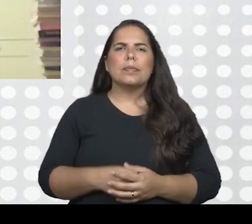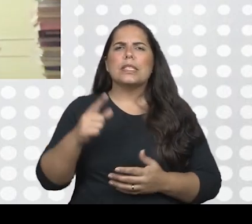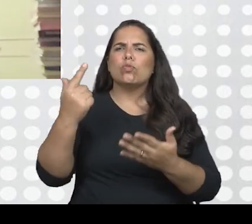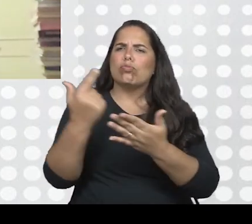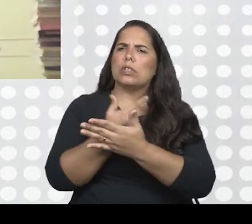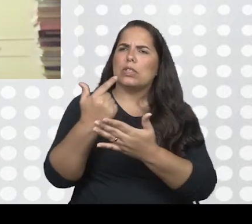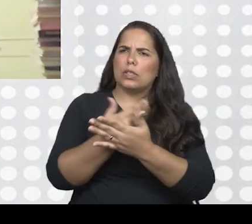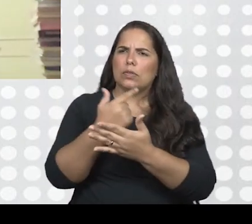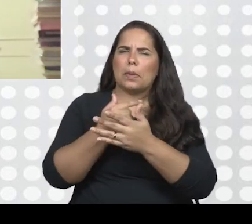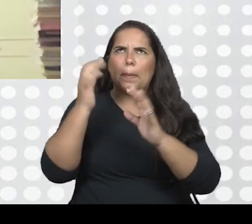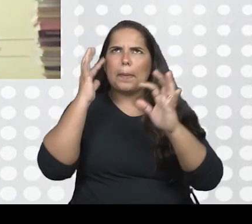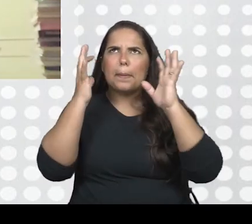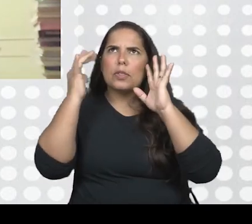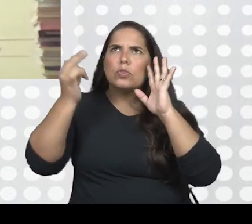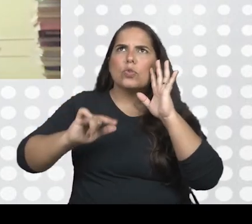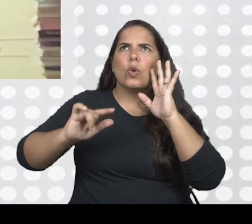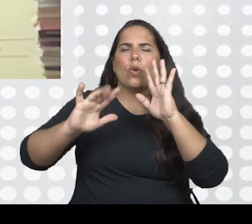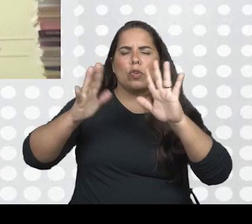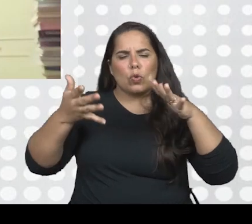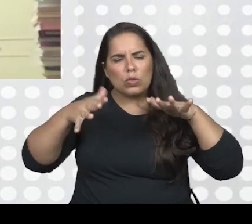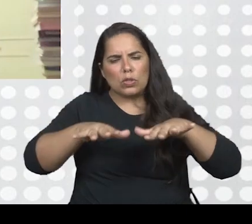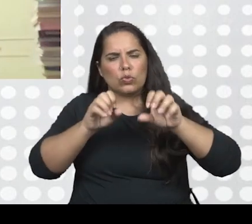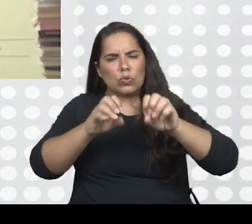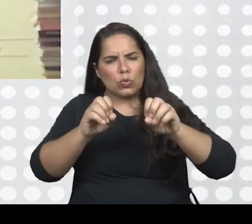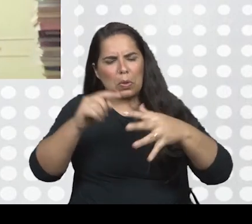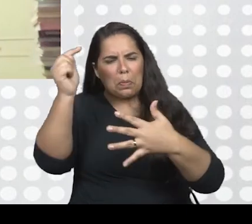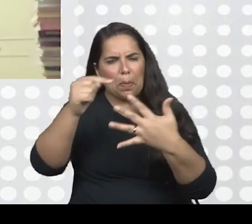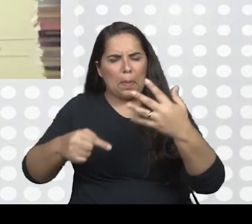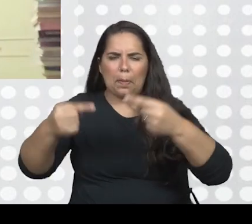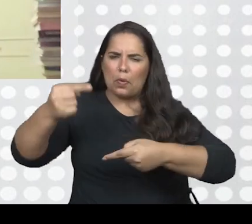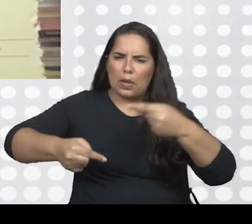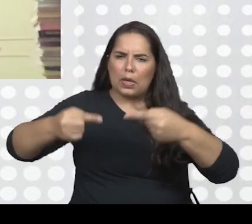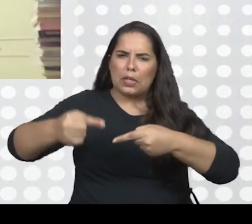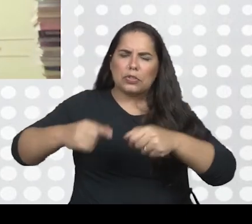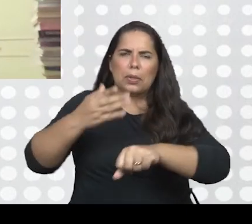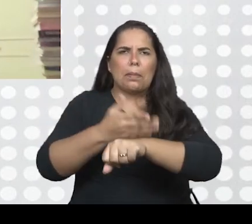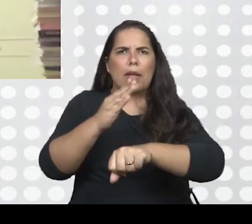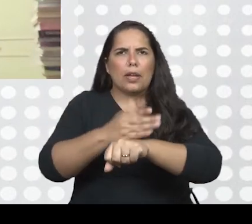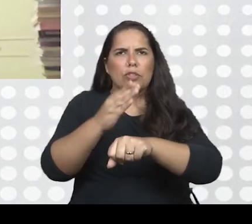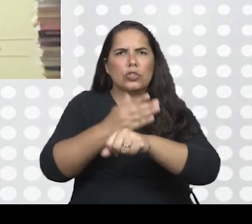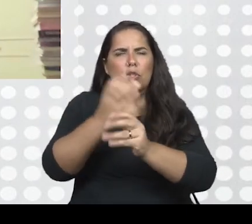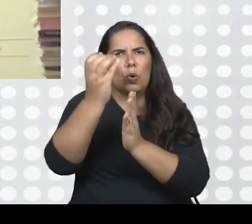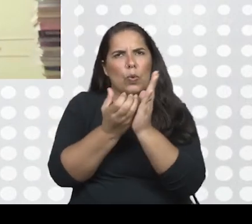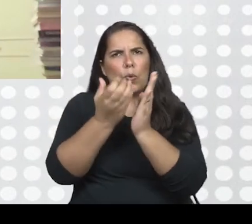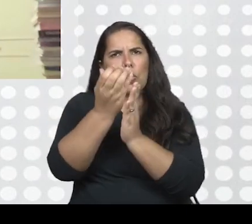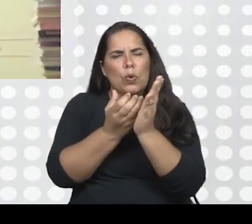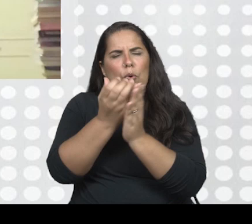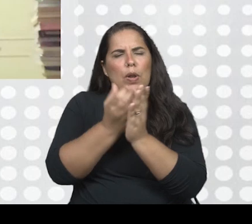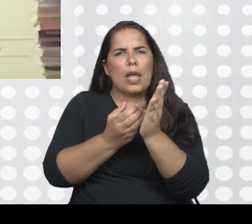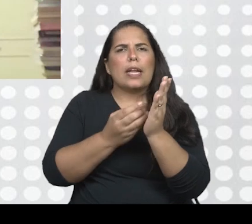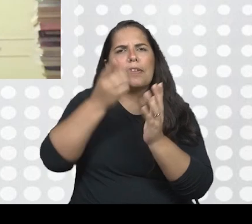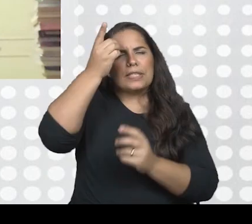seu livro, Repensando a Inclusão Escolar, Diretrizes Políticas e Práticas Curriculares e Deficiência